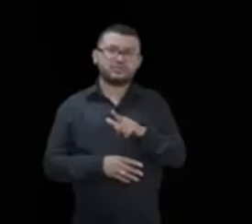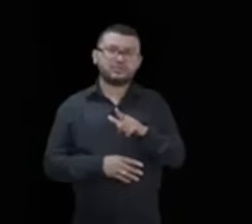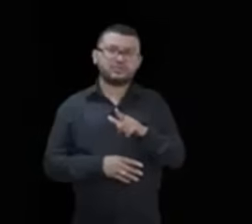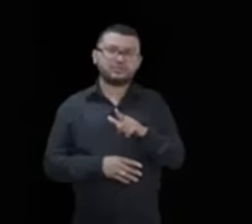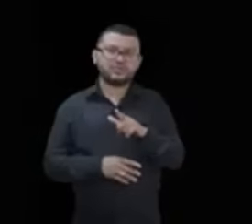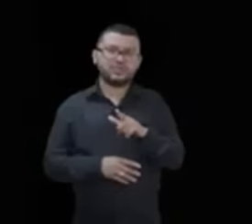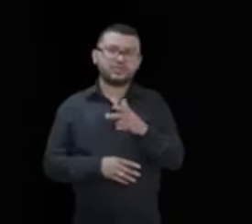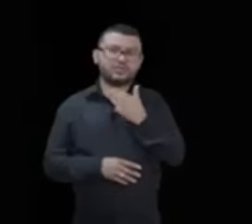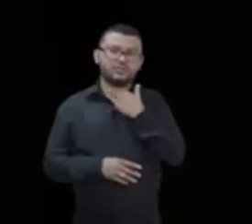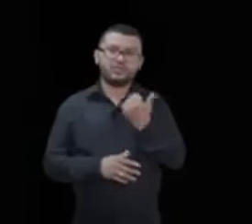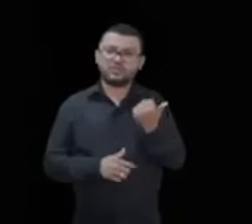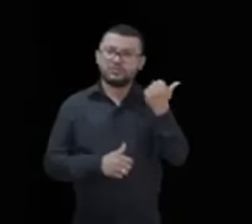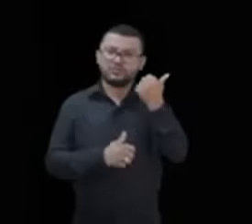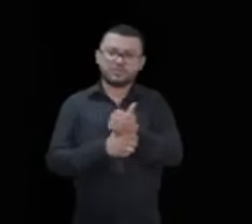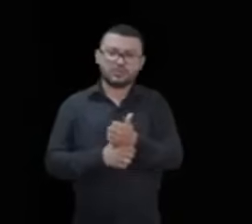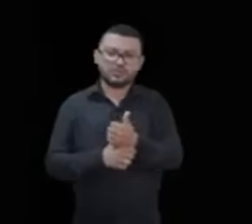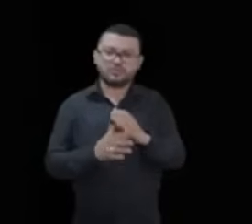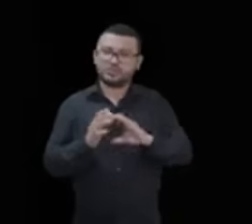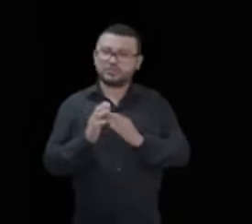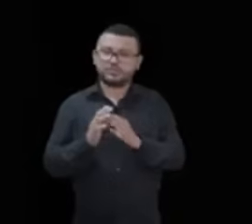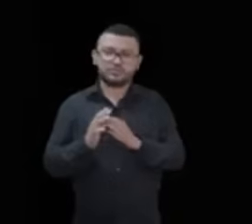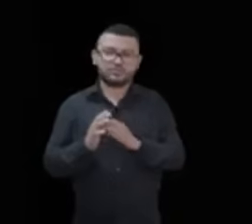pode substituir instância partidária.